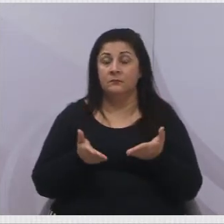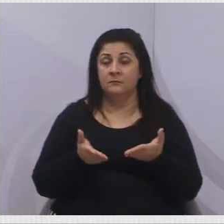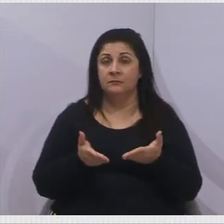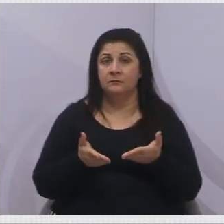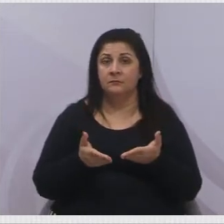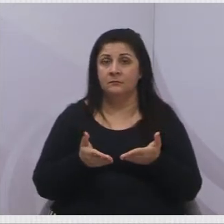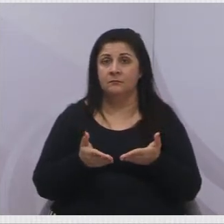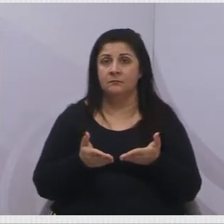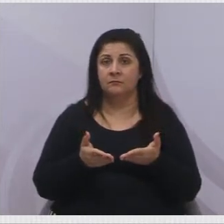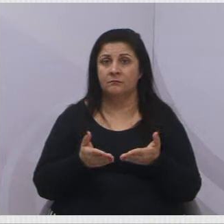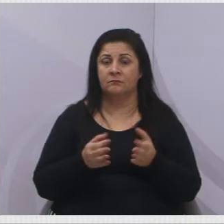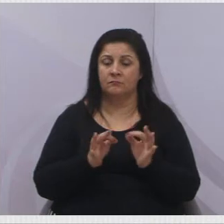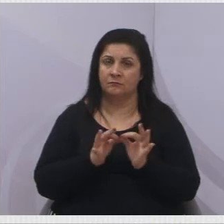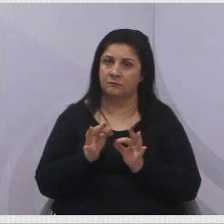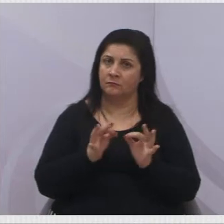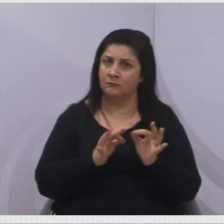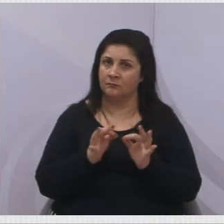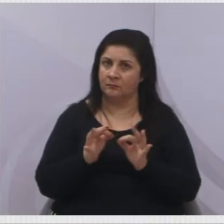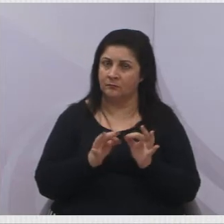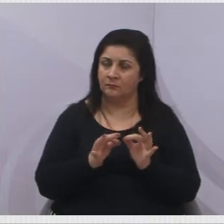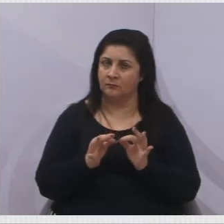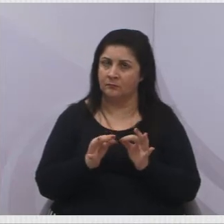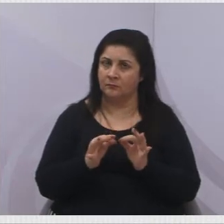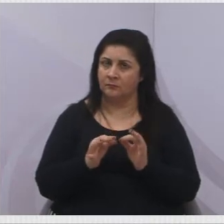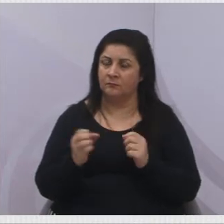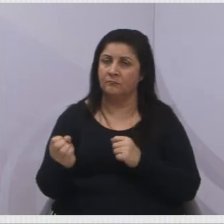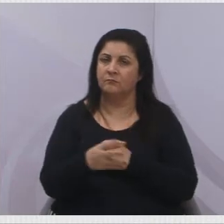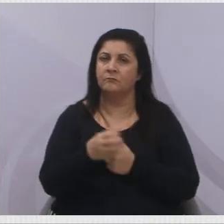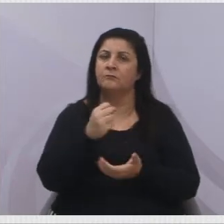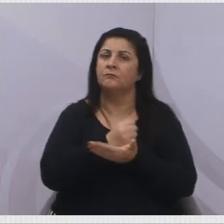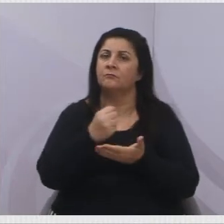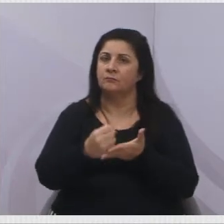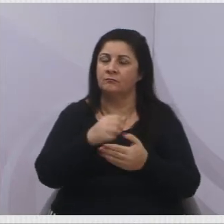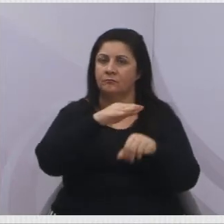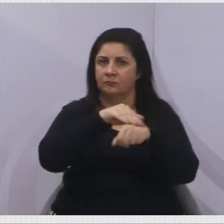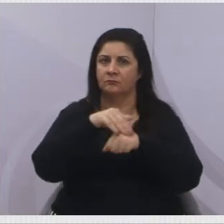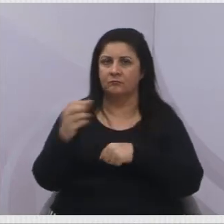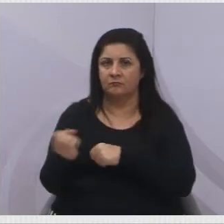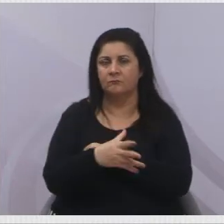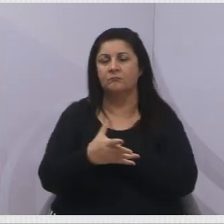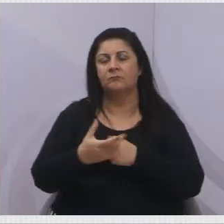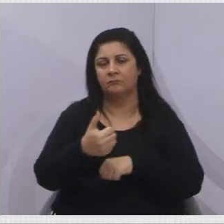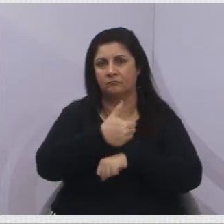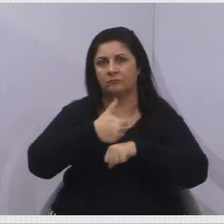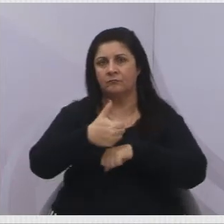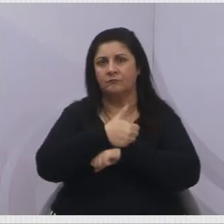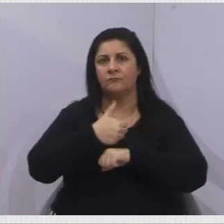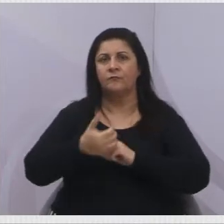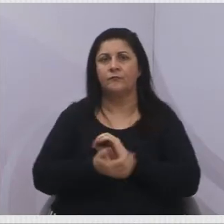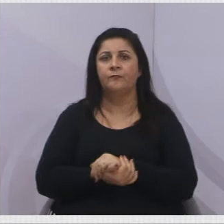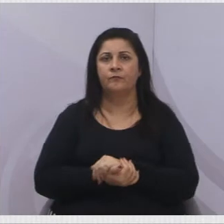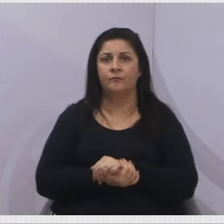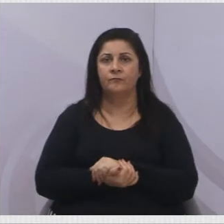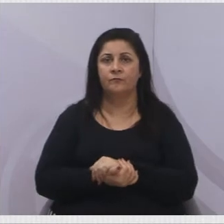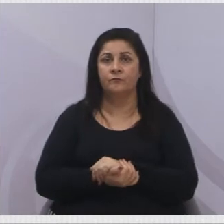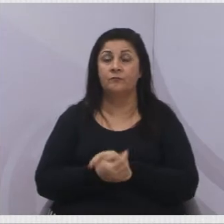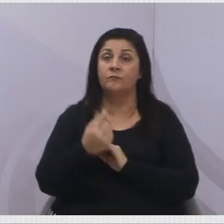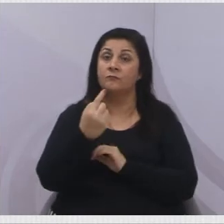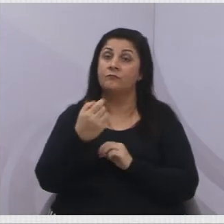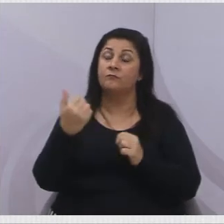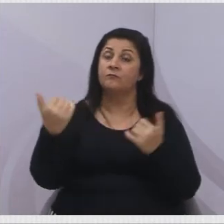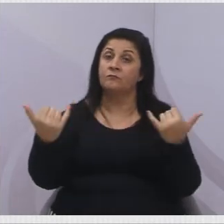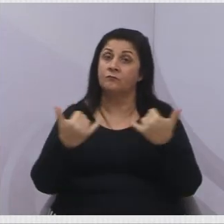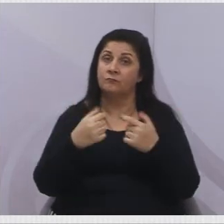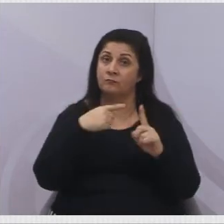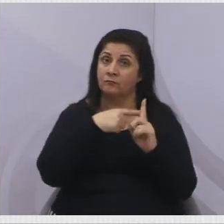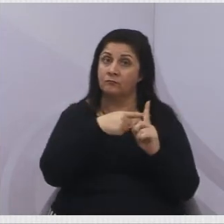de finalização de contratação para reposição desses profissionais. E um dado muito